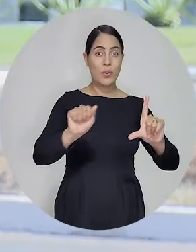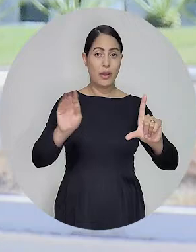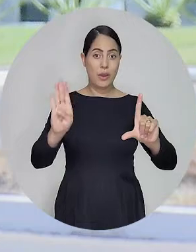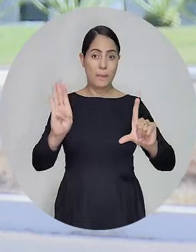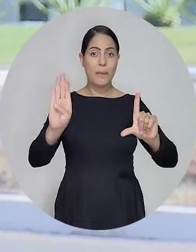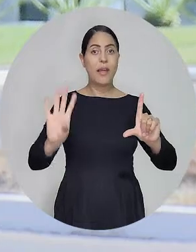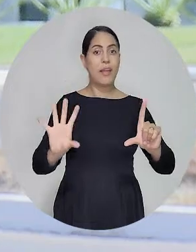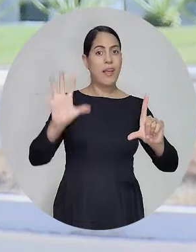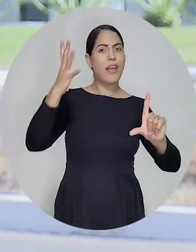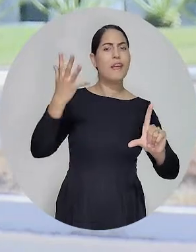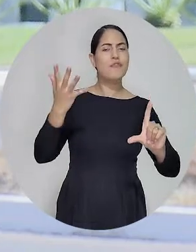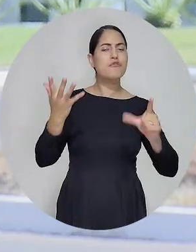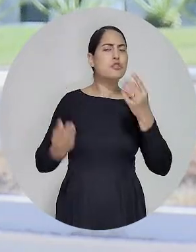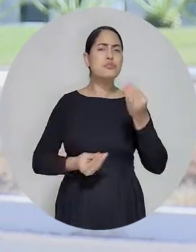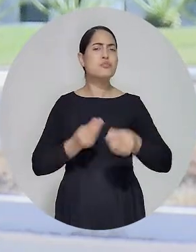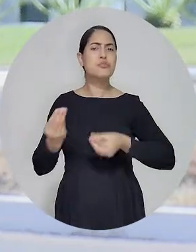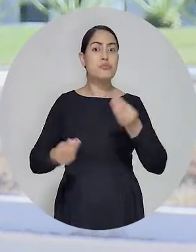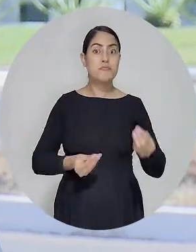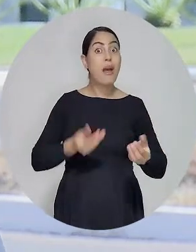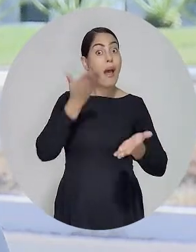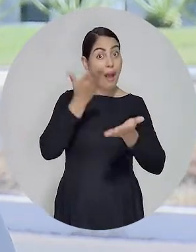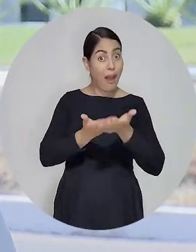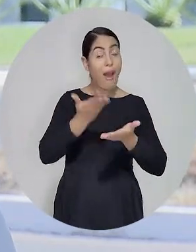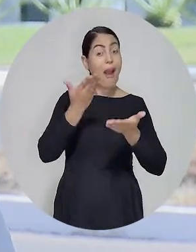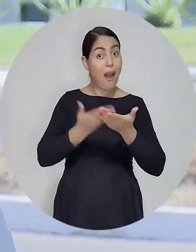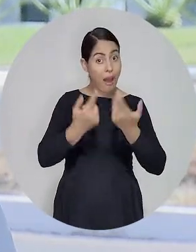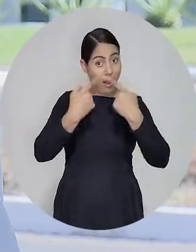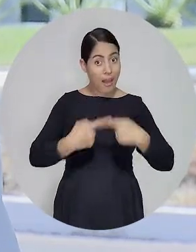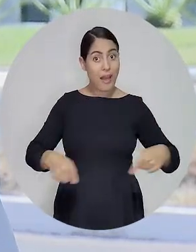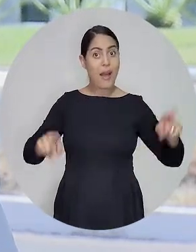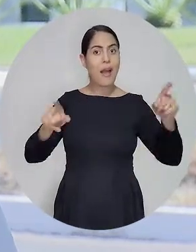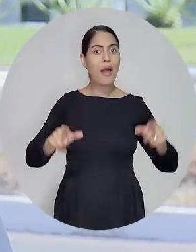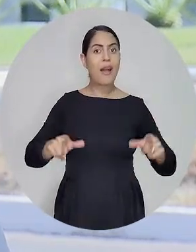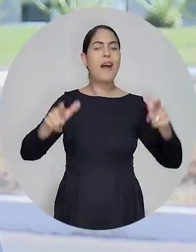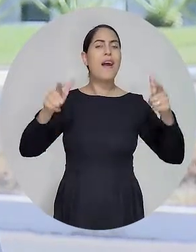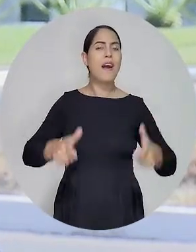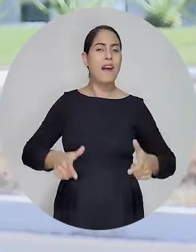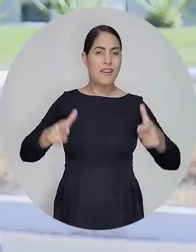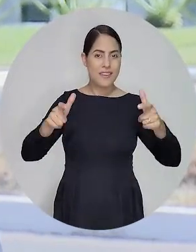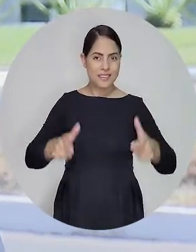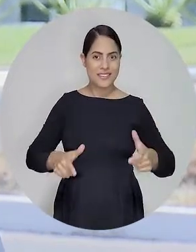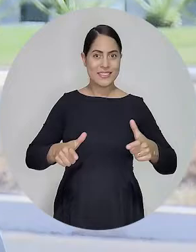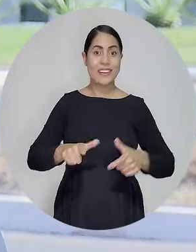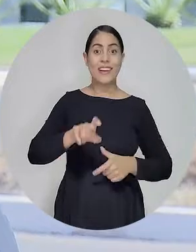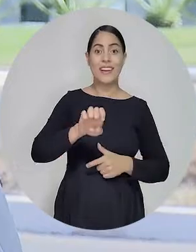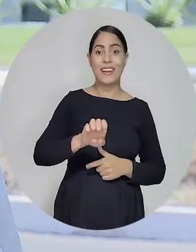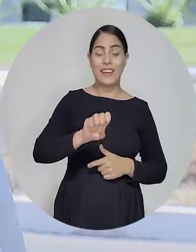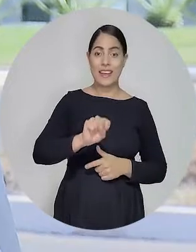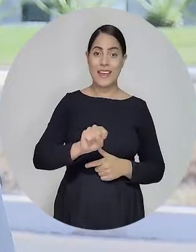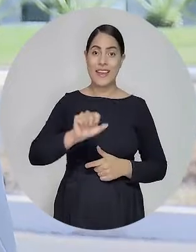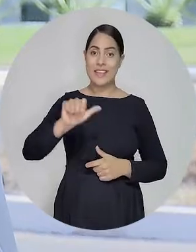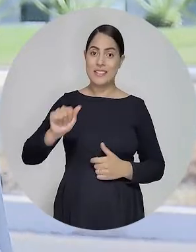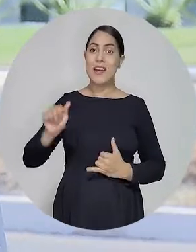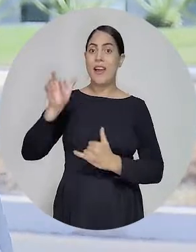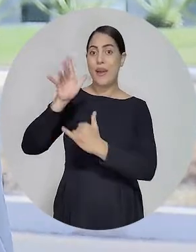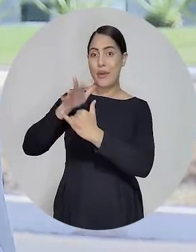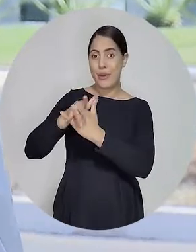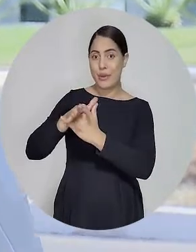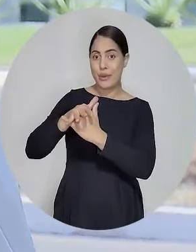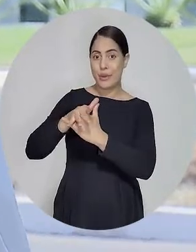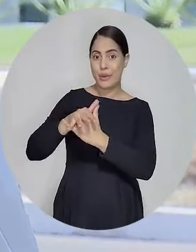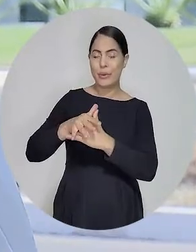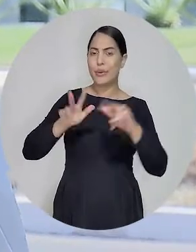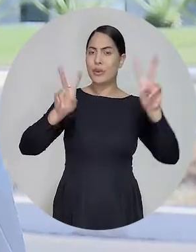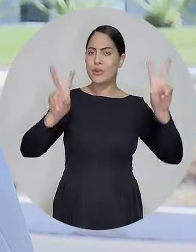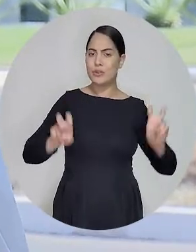No quadro OAB Eventos de hoje, a gente destaca mais uma aula aberta da pós-graduação em Advocacia Civil, realizada